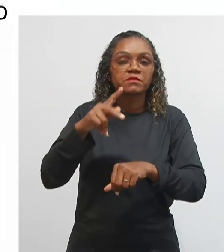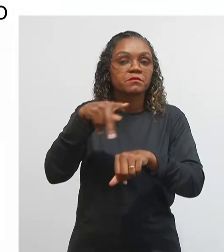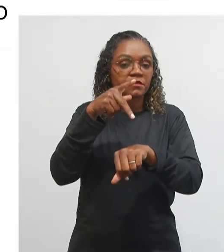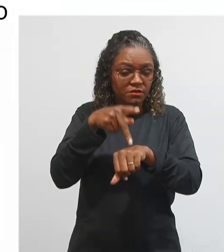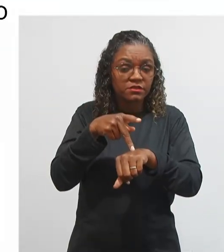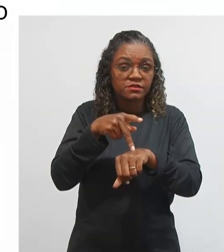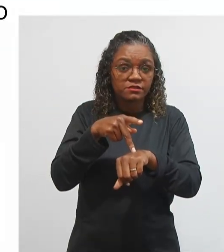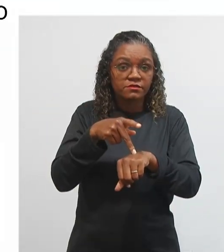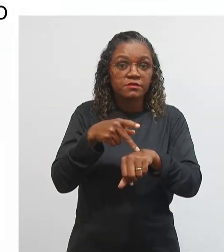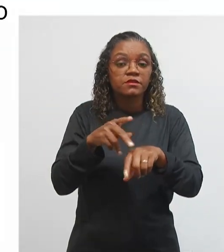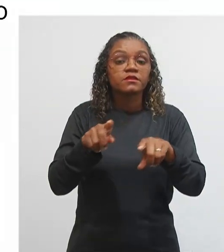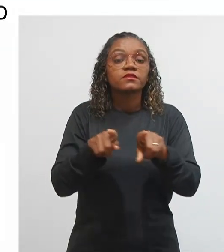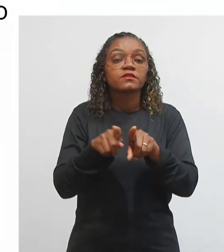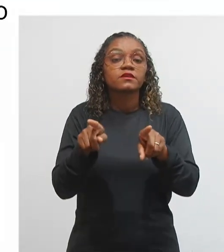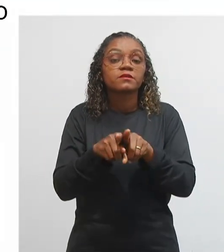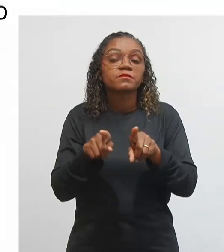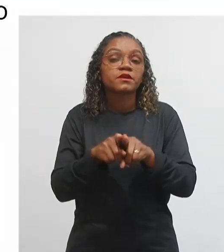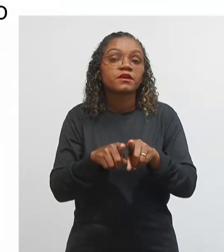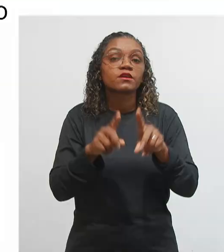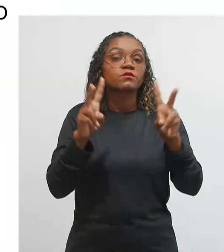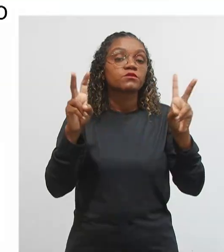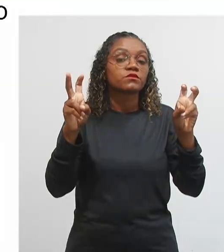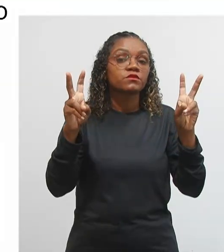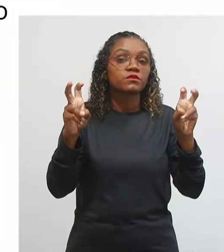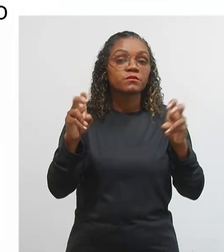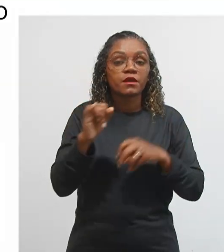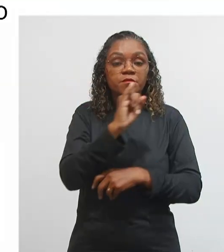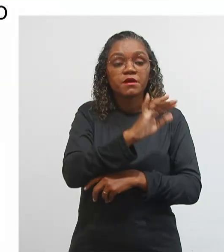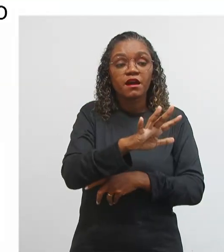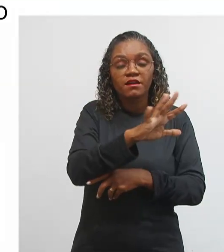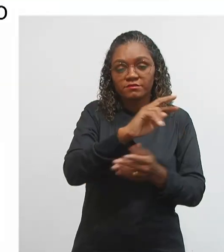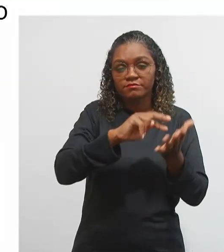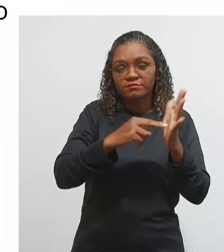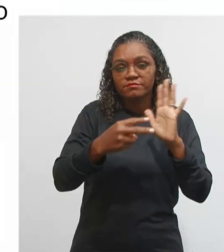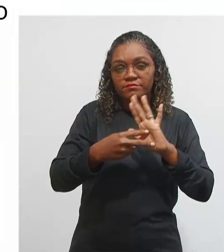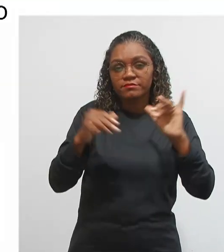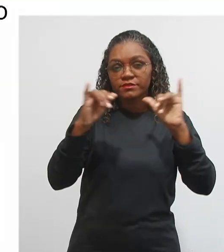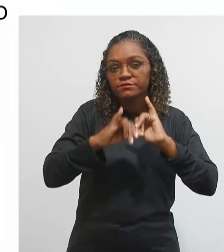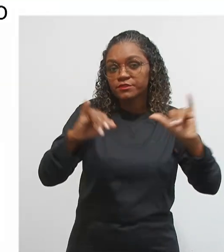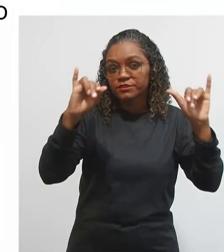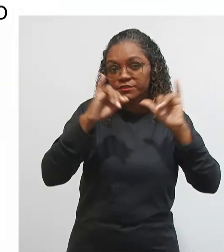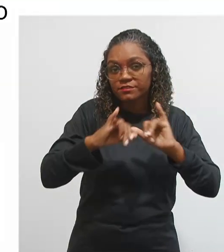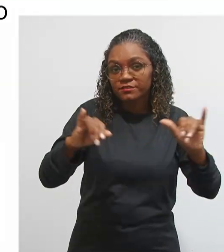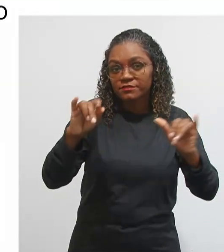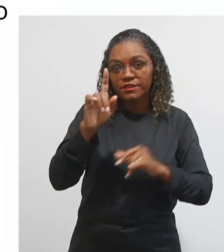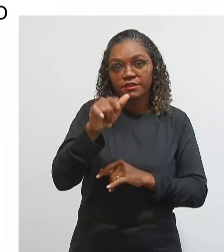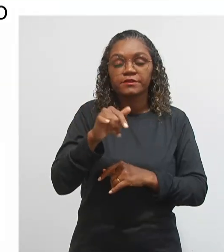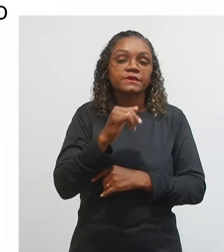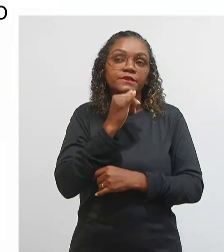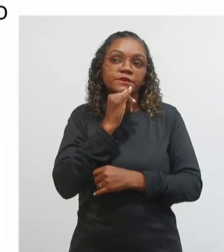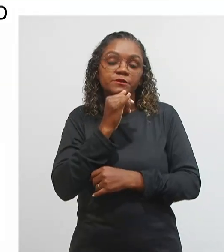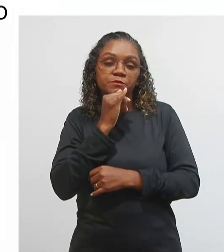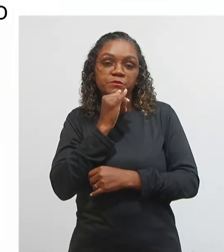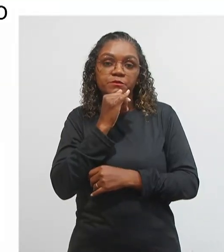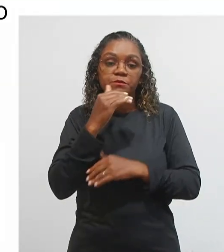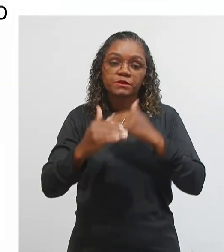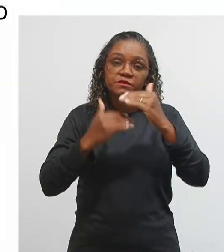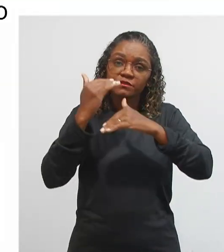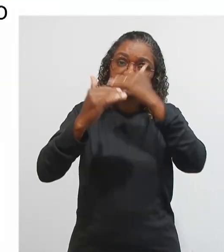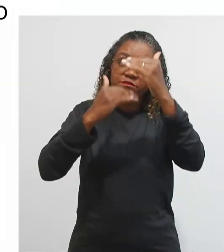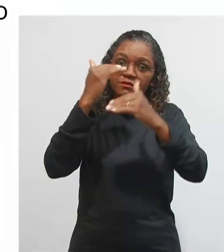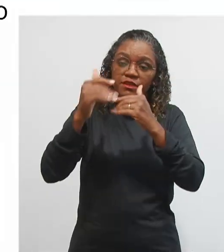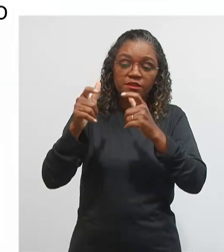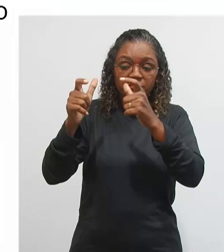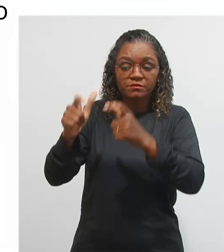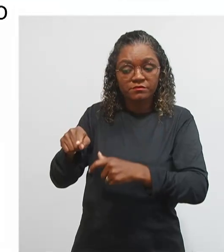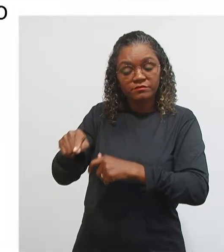tá? E ele vai tratar de vender, então, a imagem desse determinado lugar. Para quê? para que se tenha um desenvolvimento do